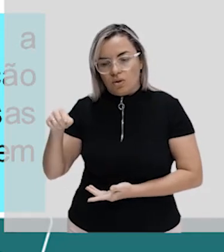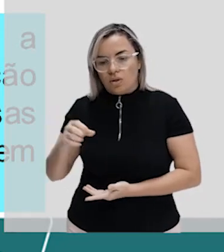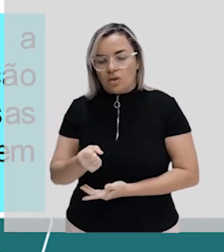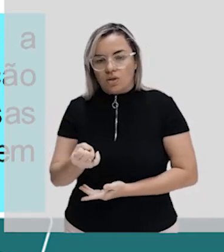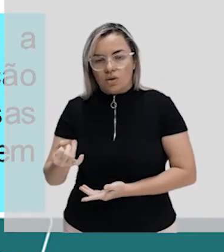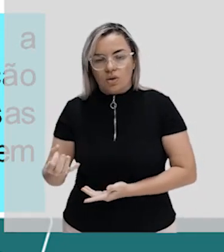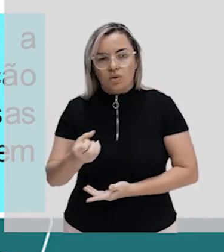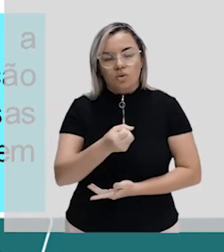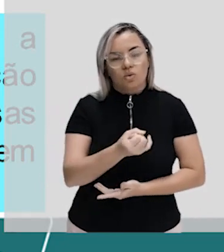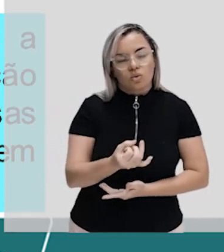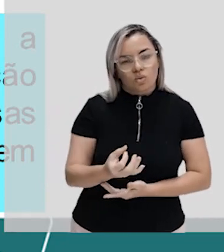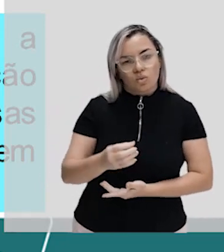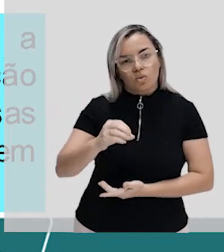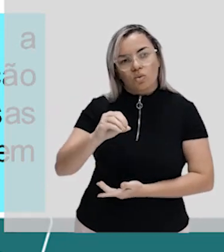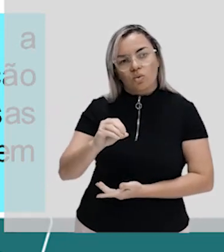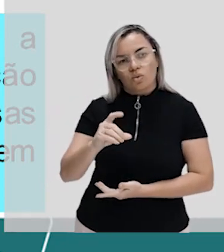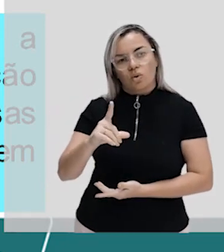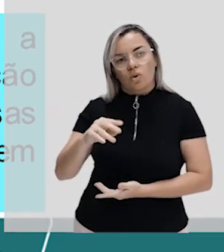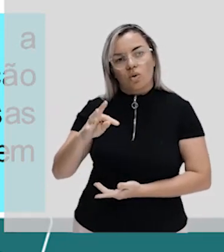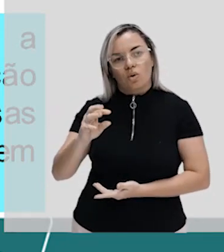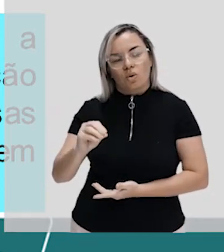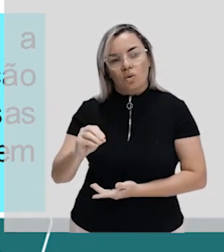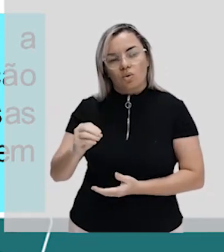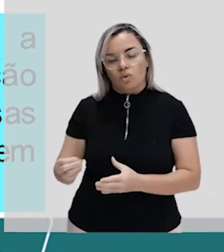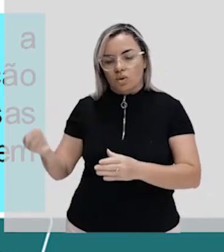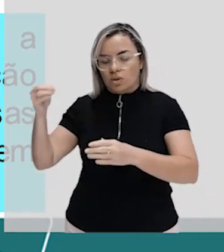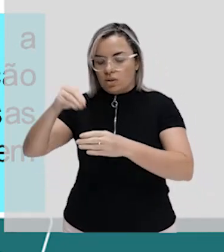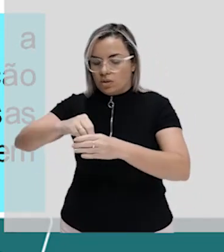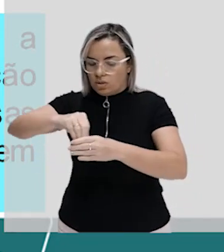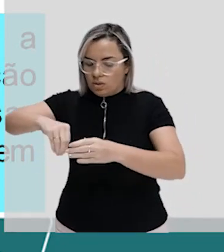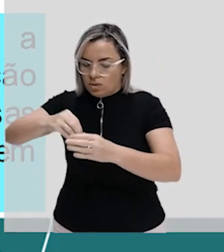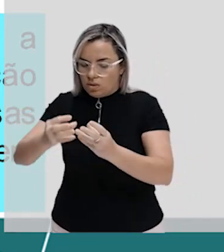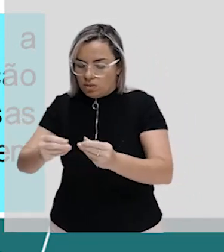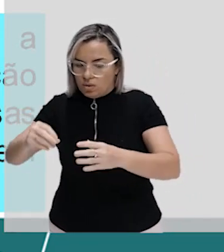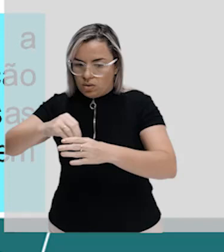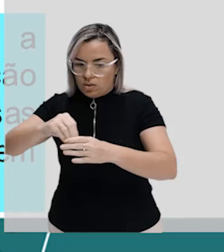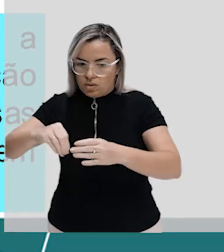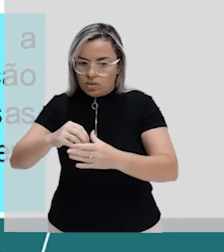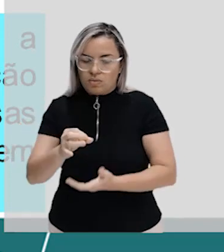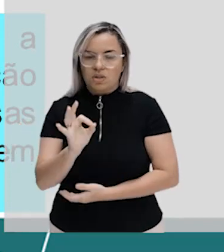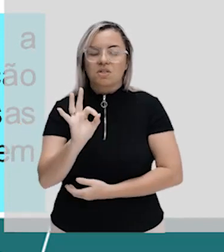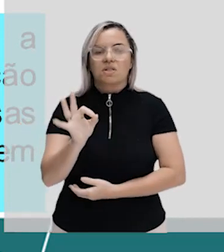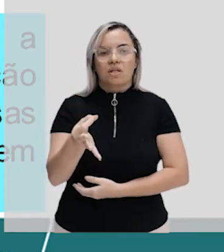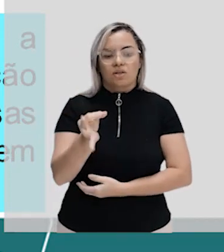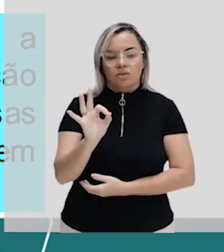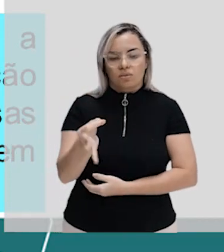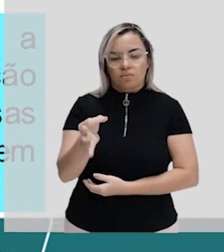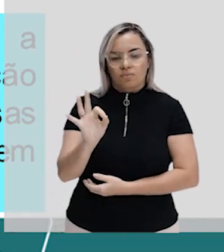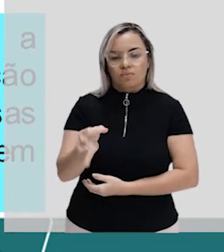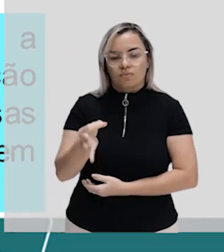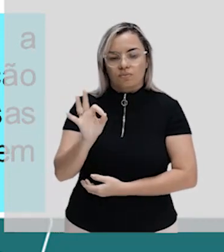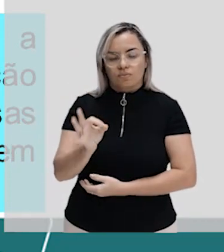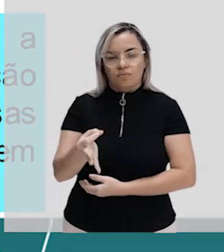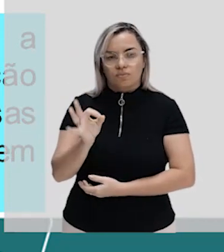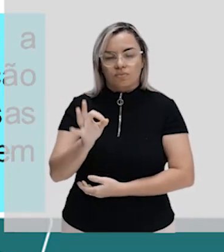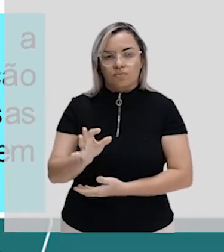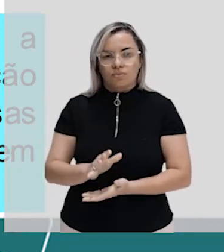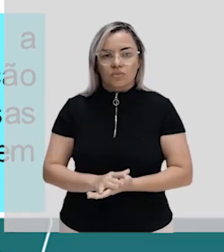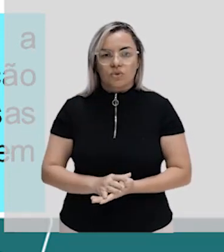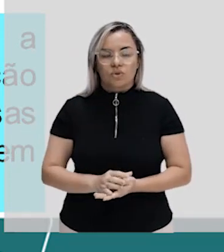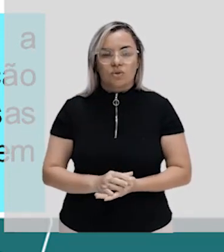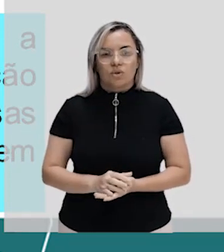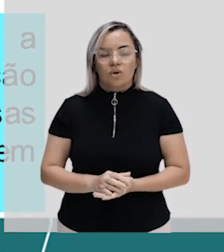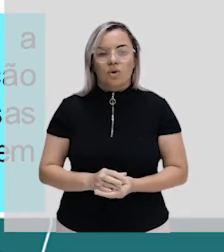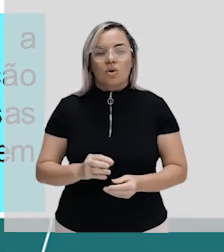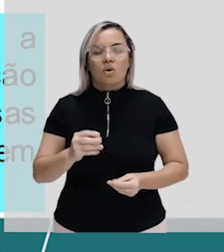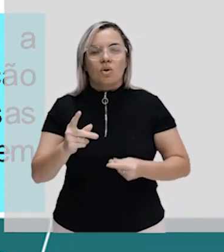dissolvente presente na solução deve ser exata. Então, essa fala, está muito